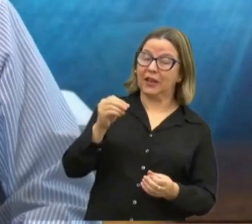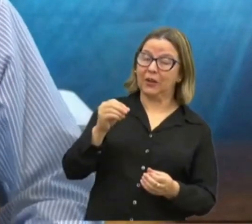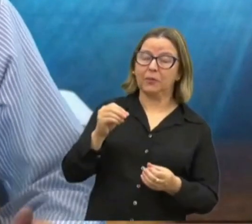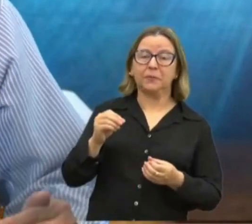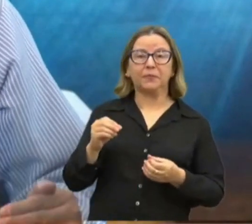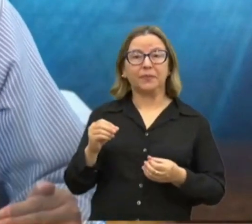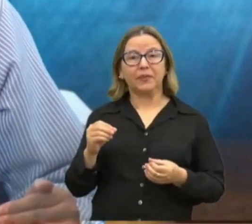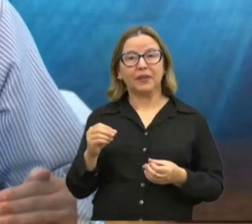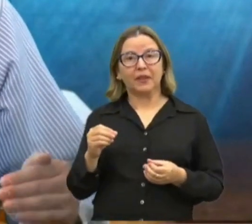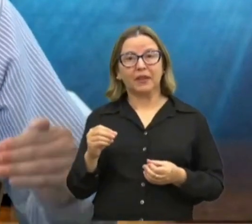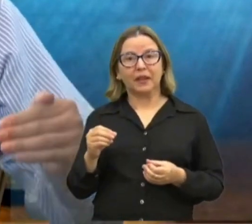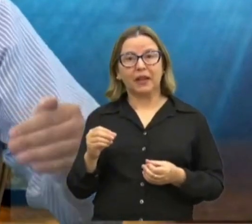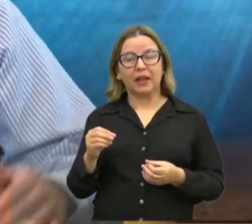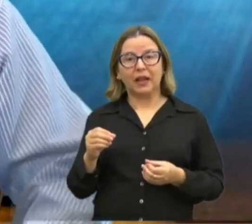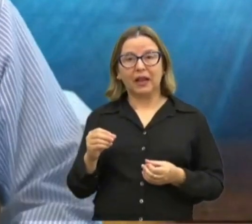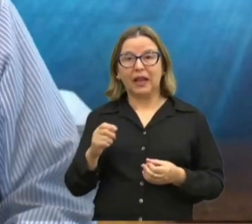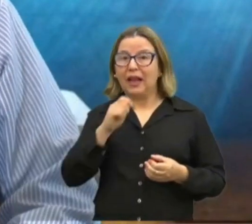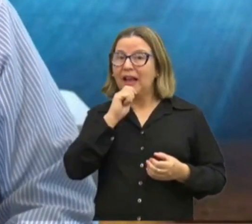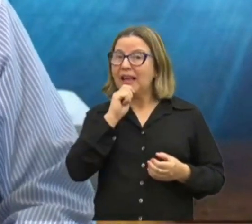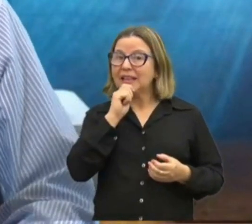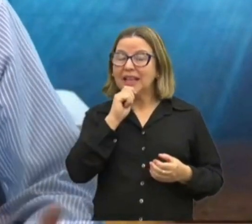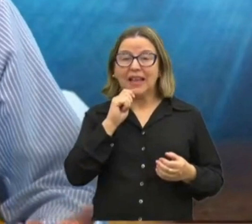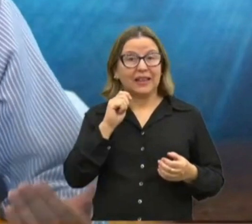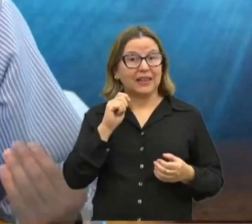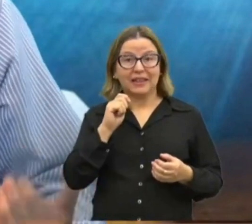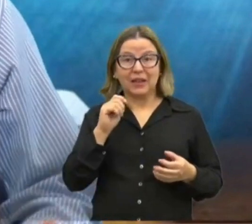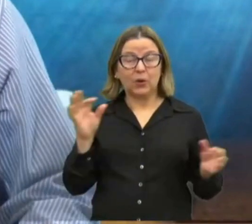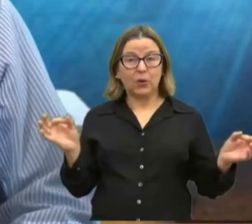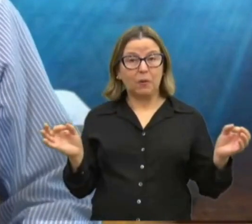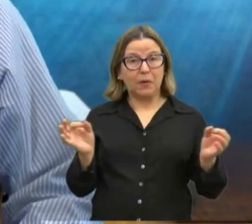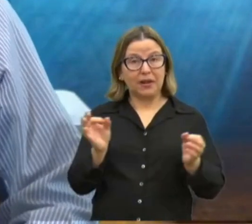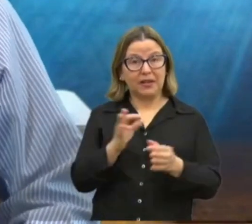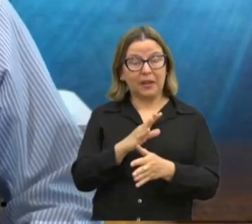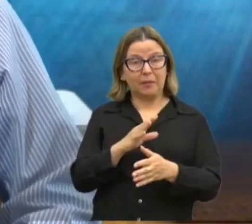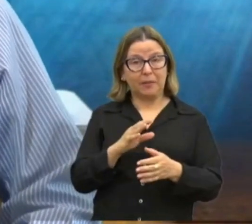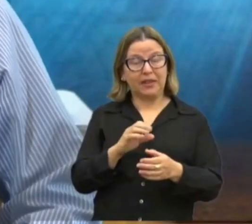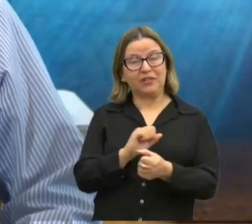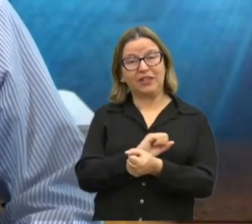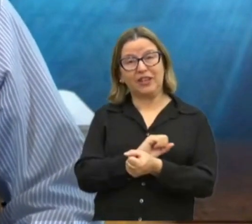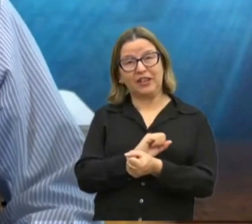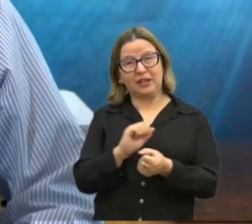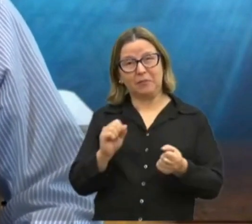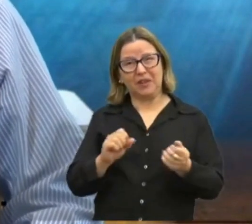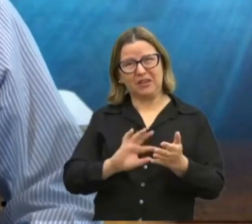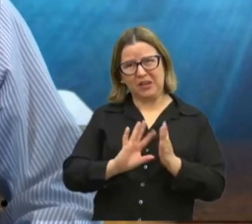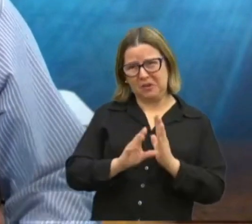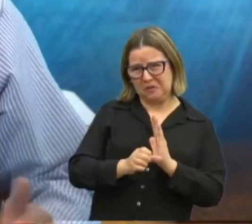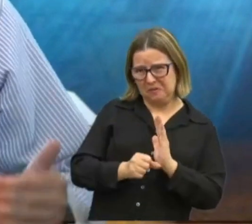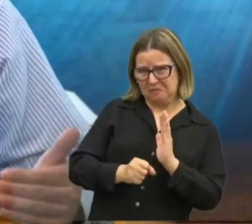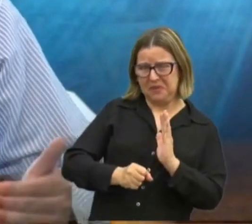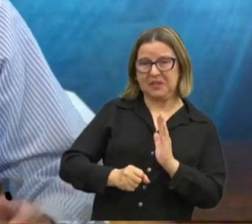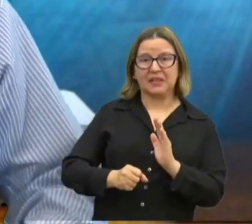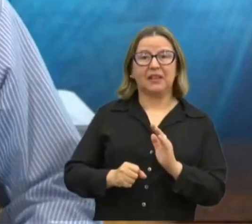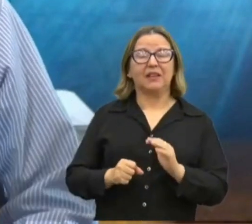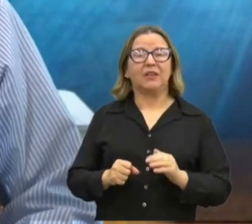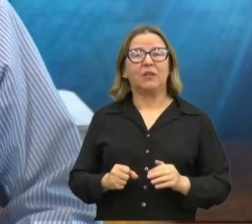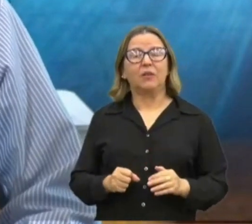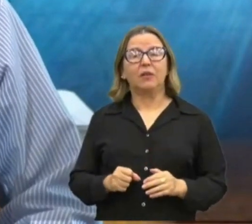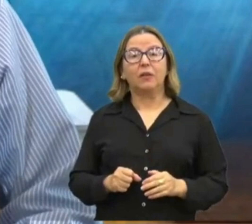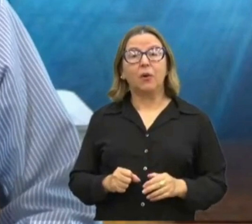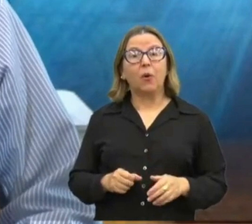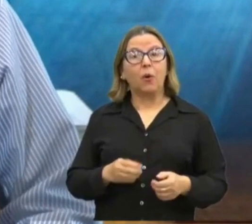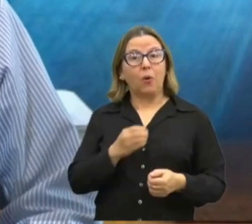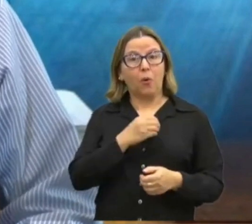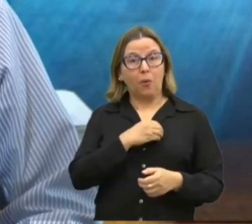salvos, ainda não fomos completamente libertos da corrupção humana. Então, o pecado ainda